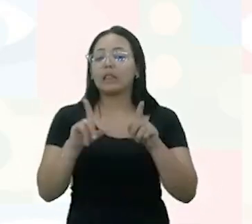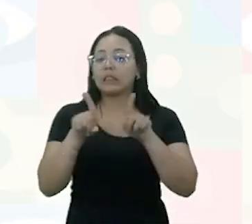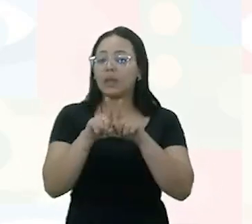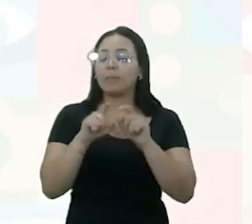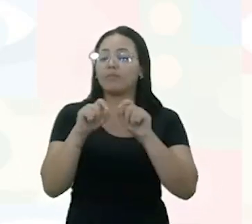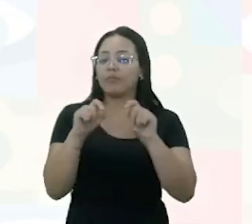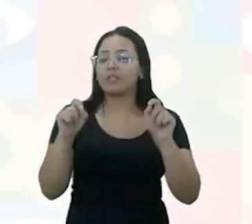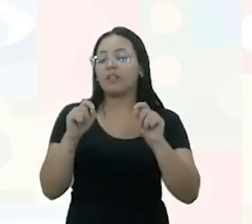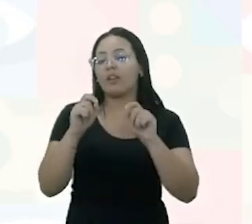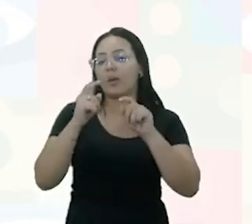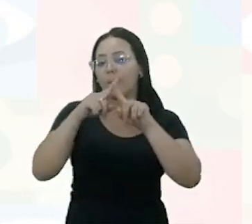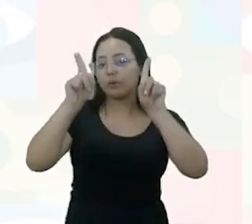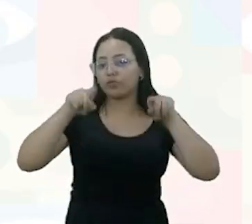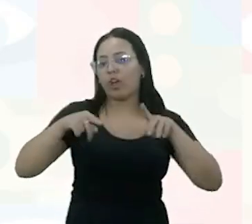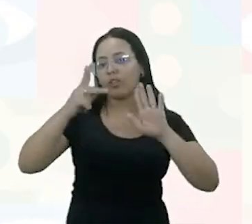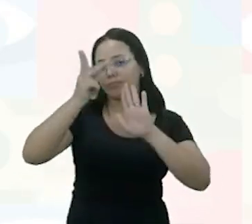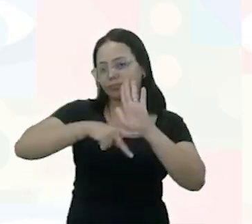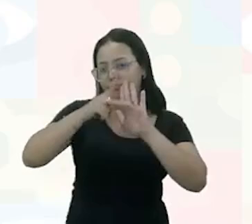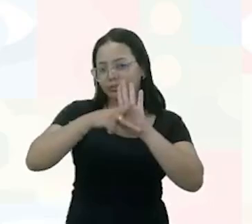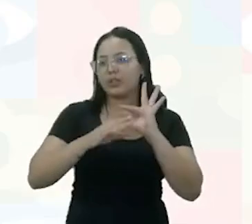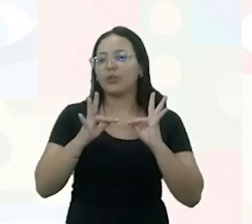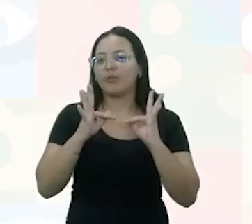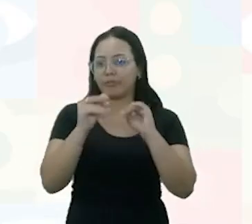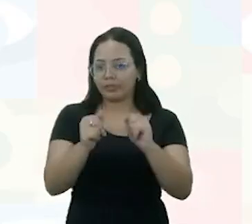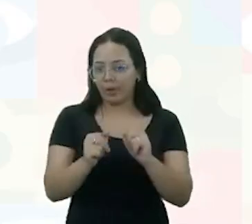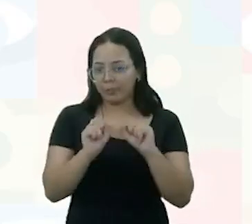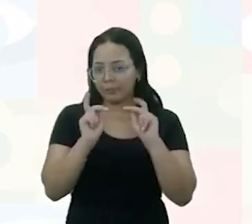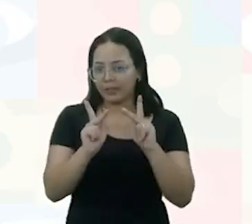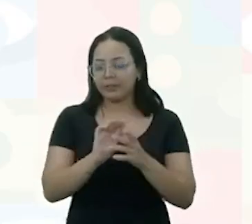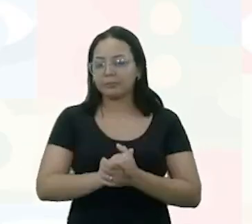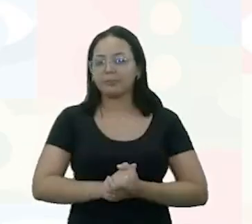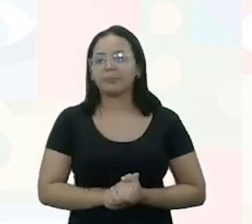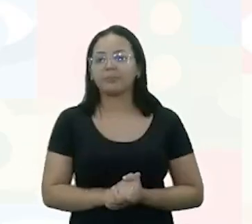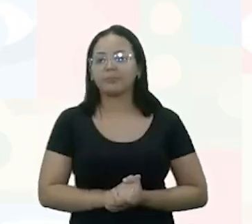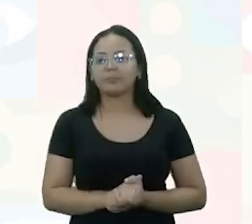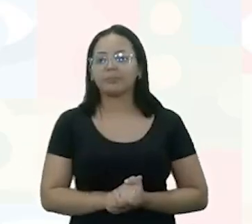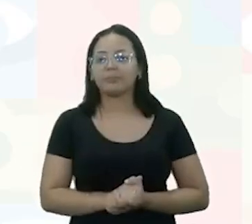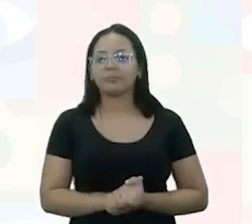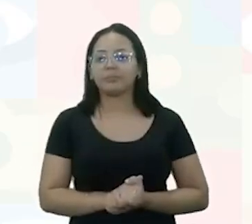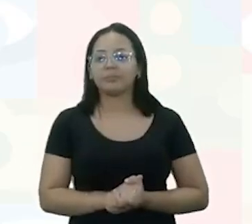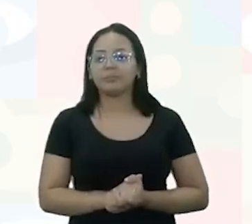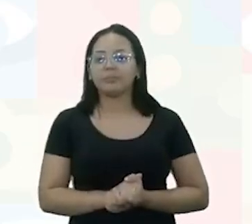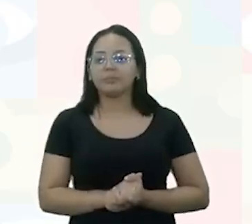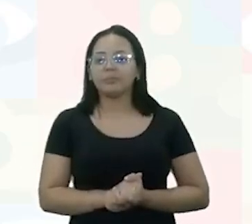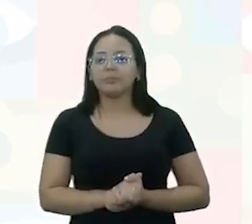nosso projetinho final de GIMP, né?